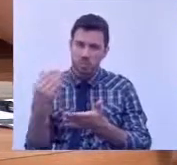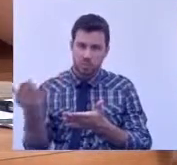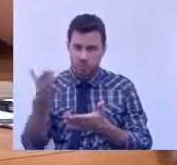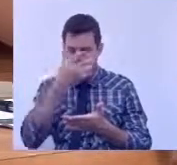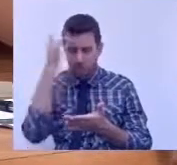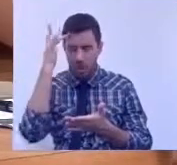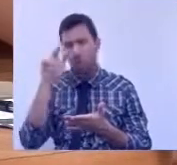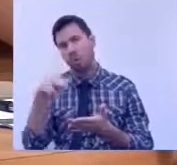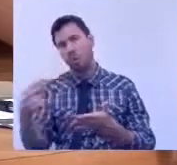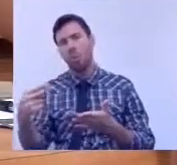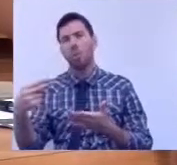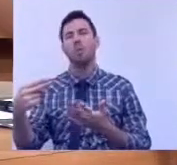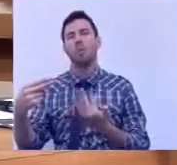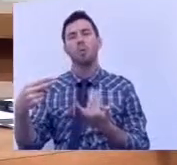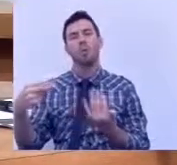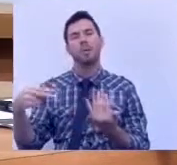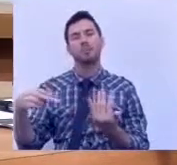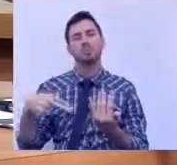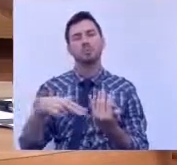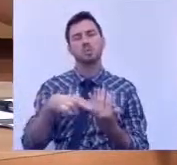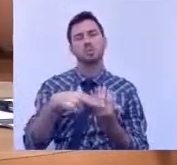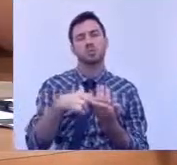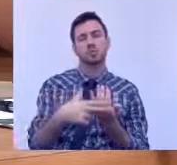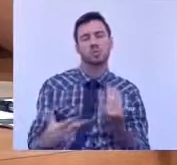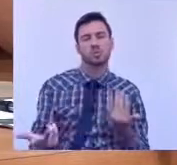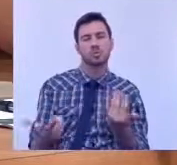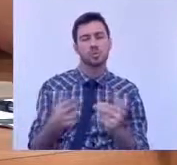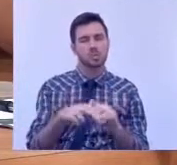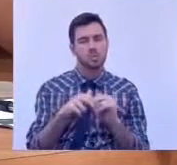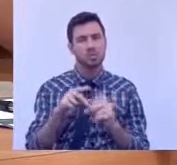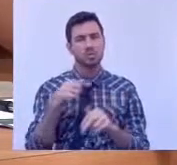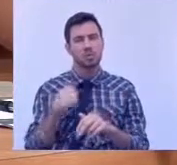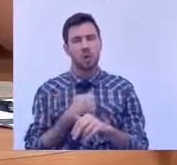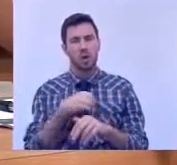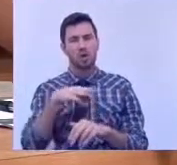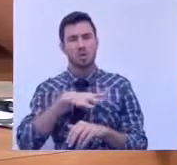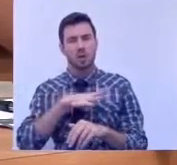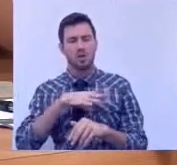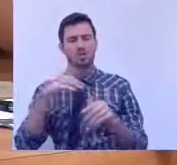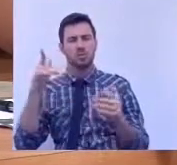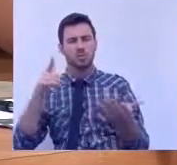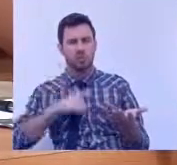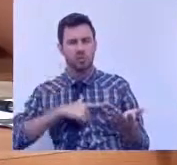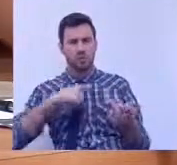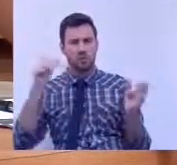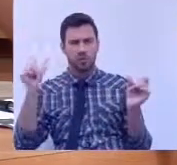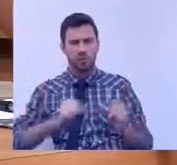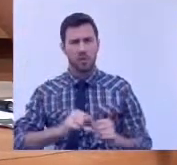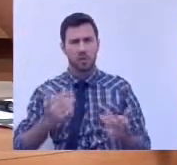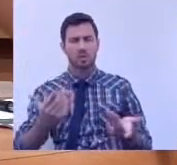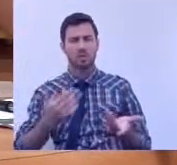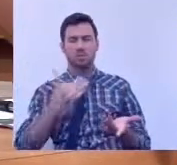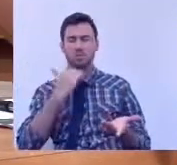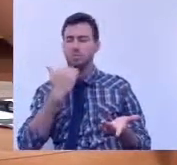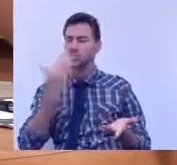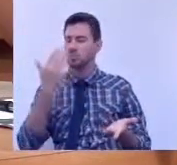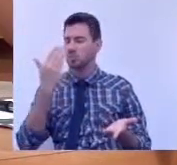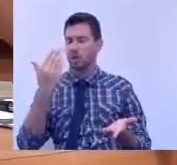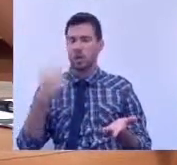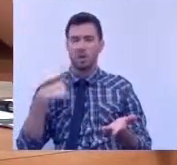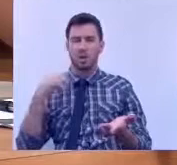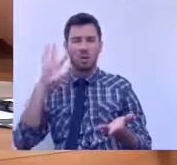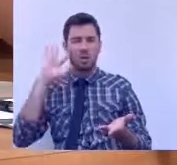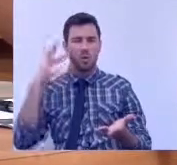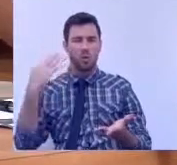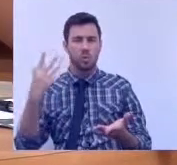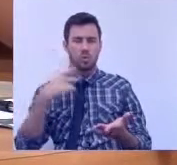Deus. Isso aqui está virando uma cidade muito feia, muito ruim. Não podemos deixar que isso aconteça.